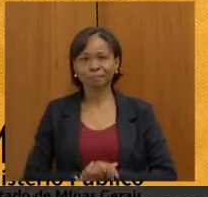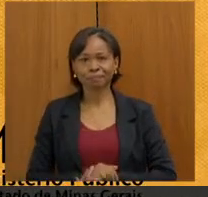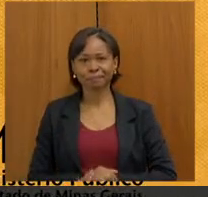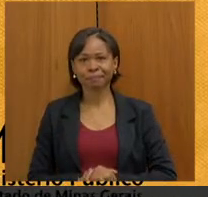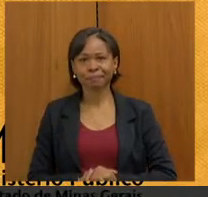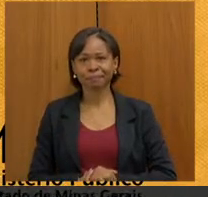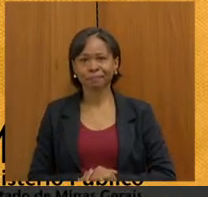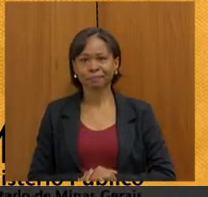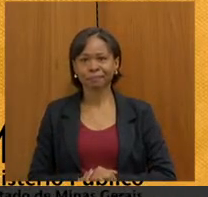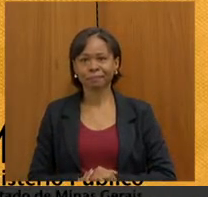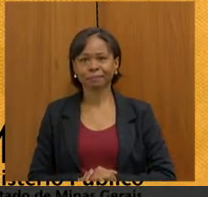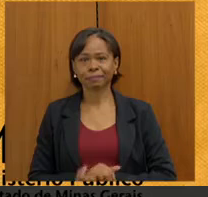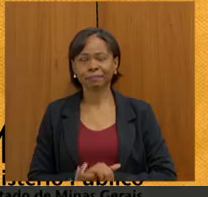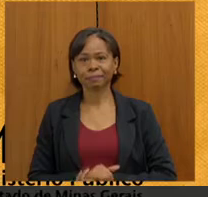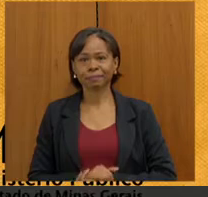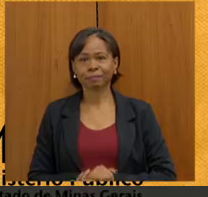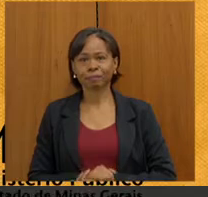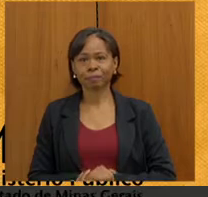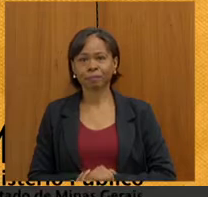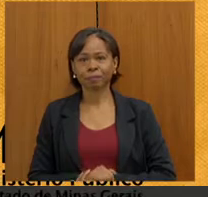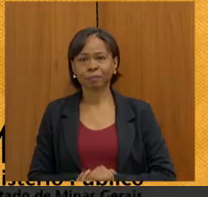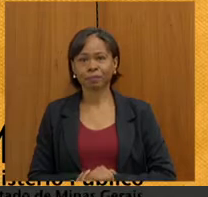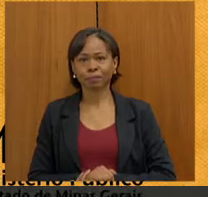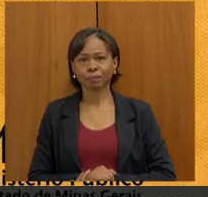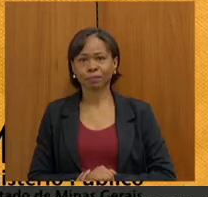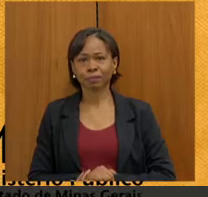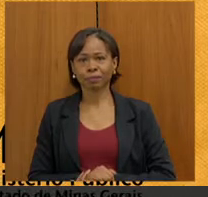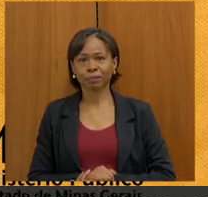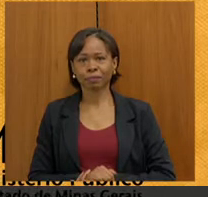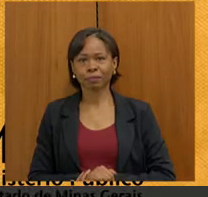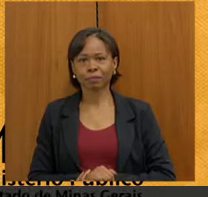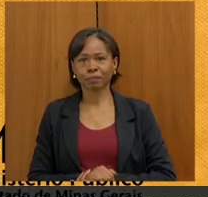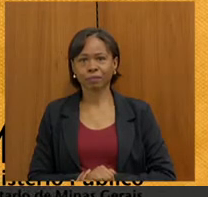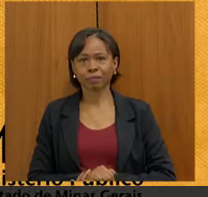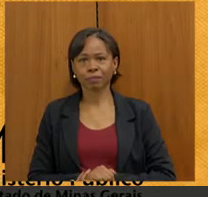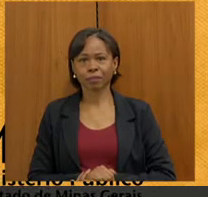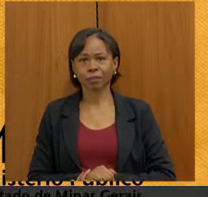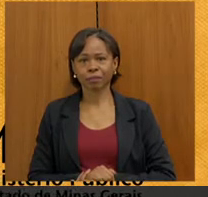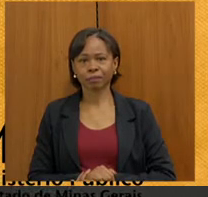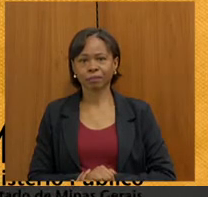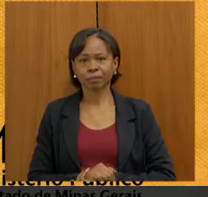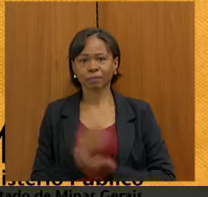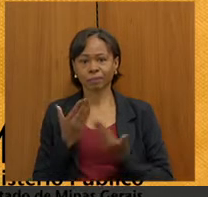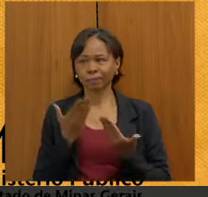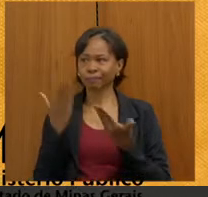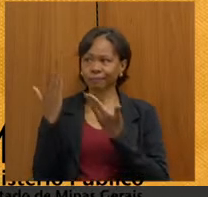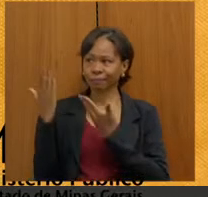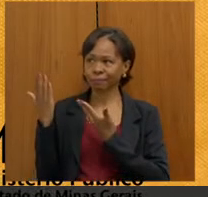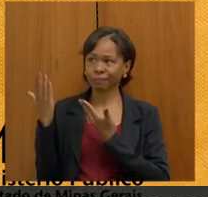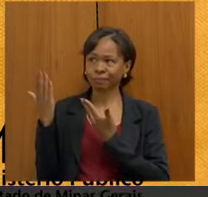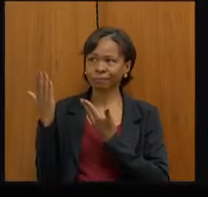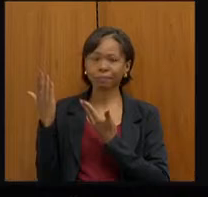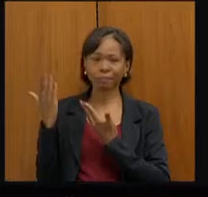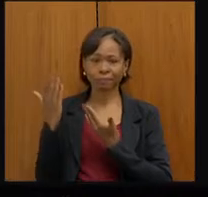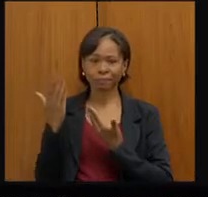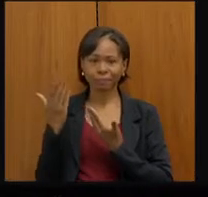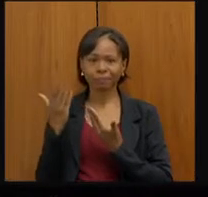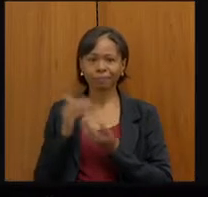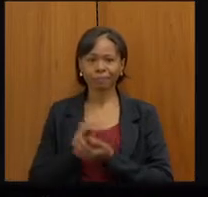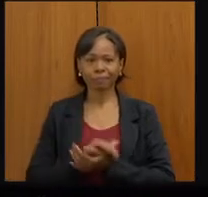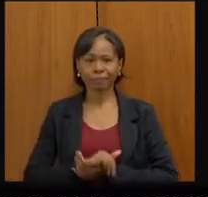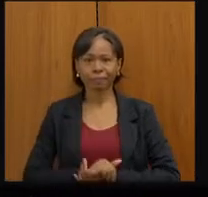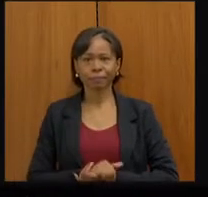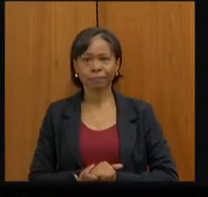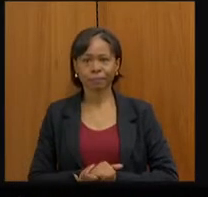O que é tão vendo tá parecendo assim